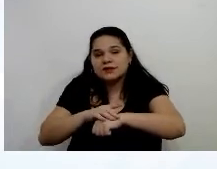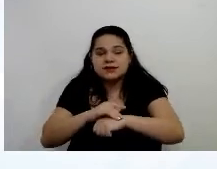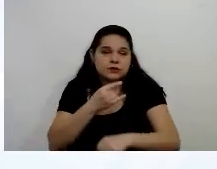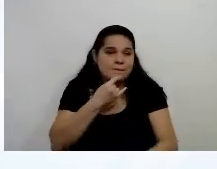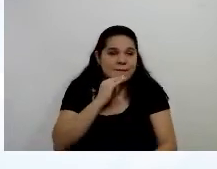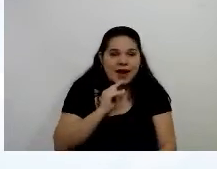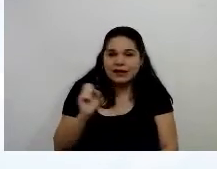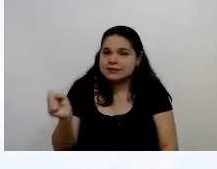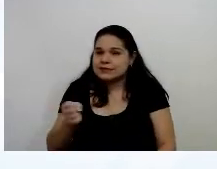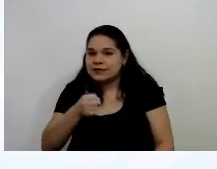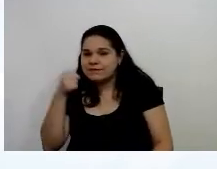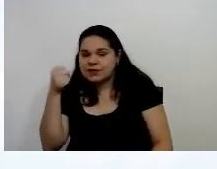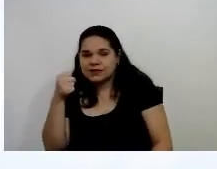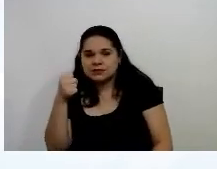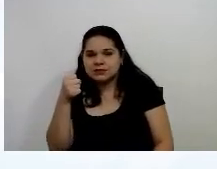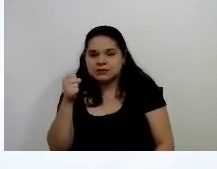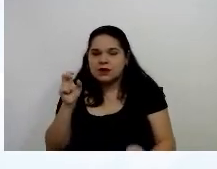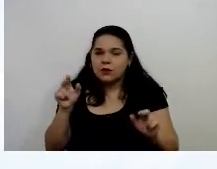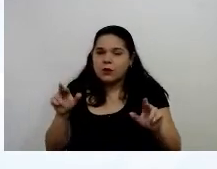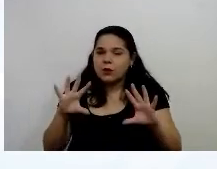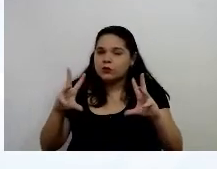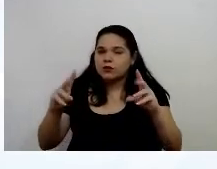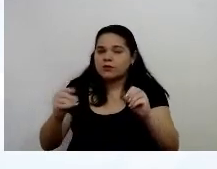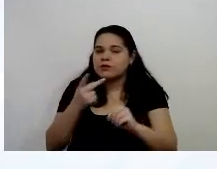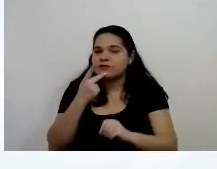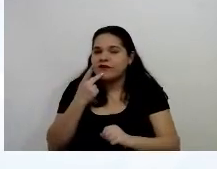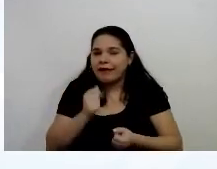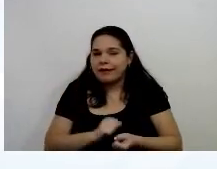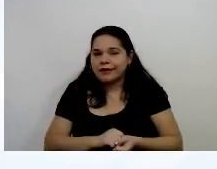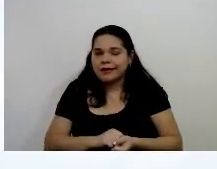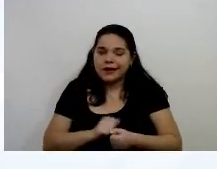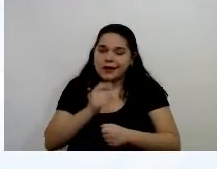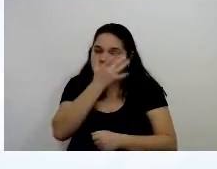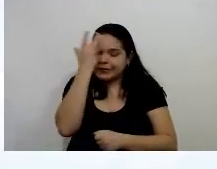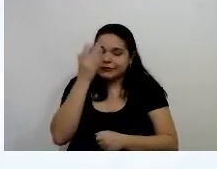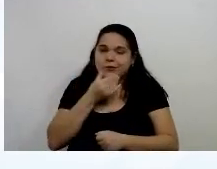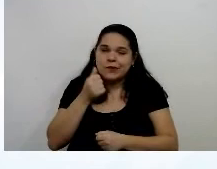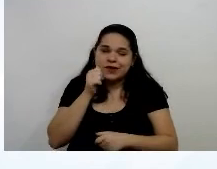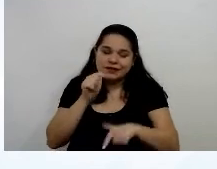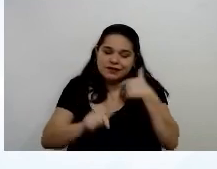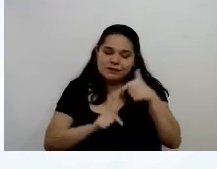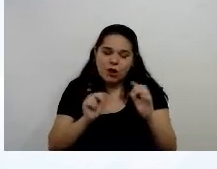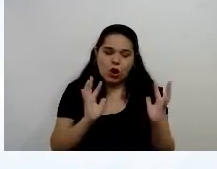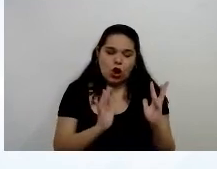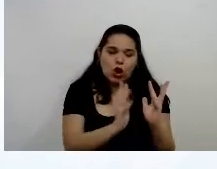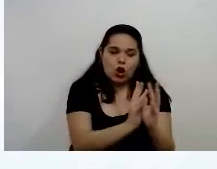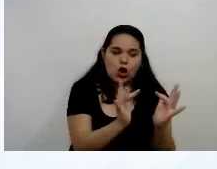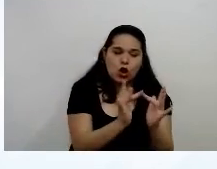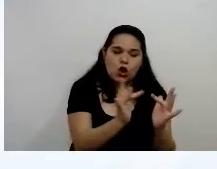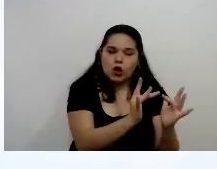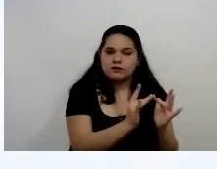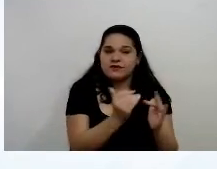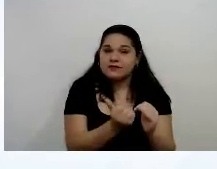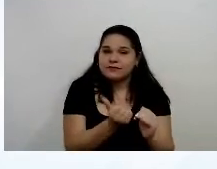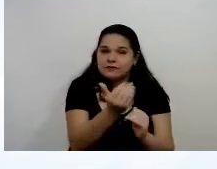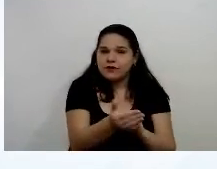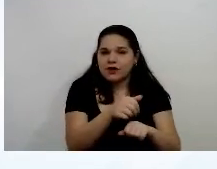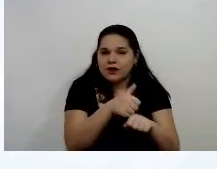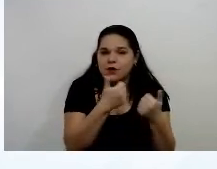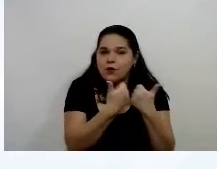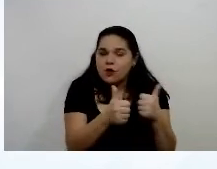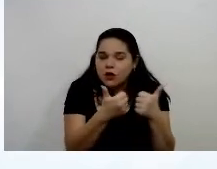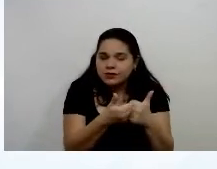sua cervejinha, como todo mundo fala, o trabalhador não adoece em aglomerações fora dos ônibus.